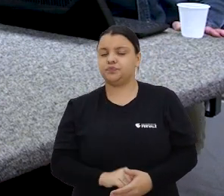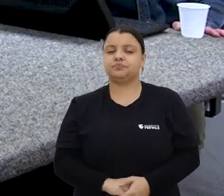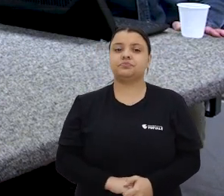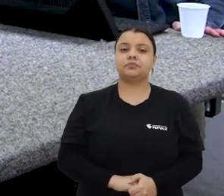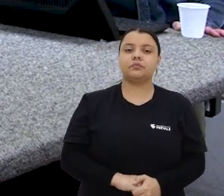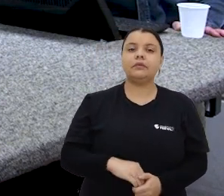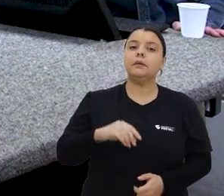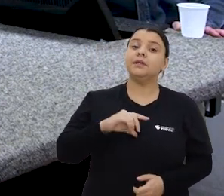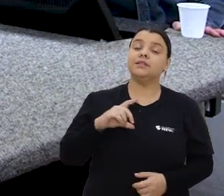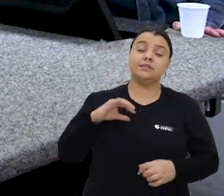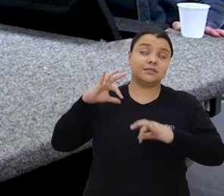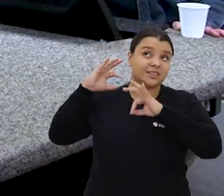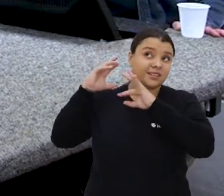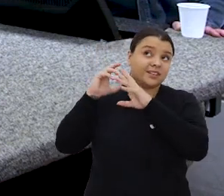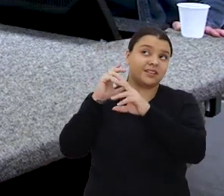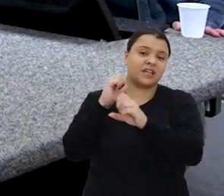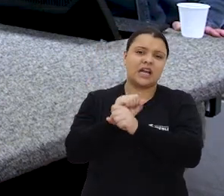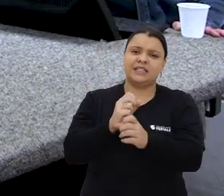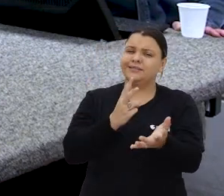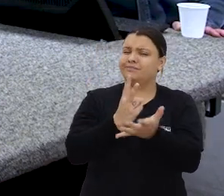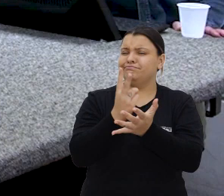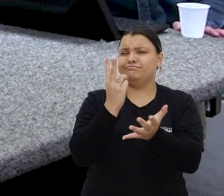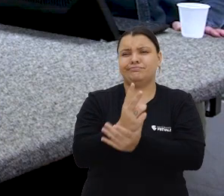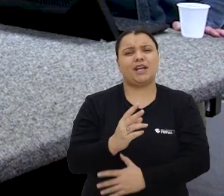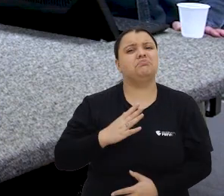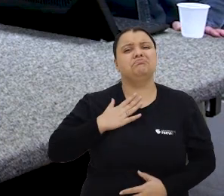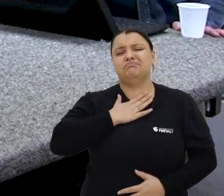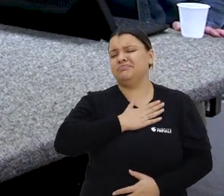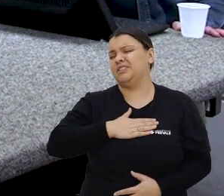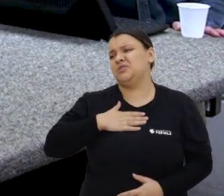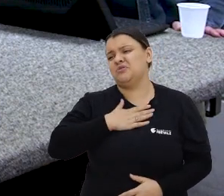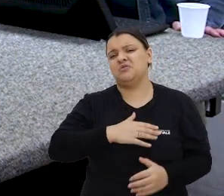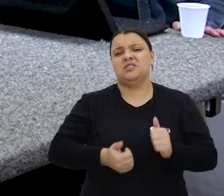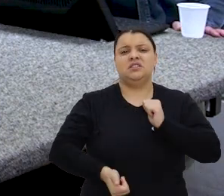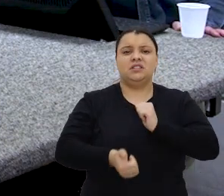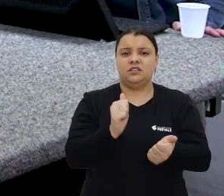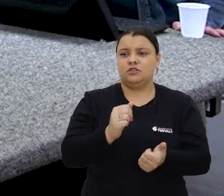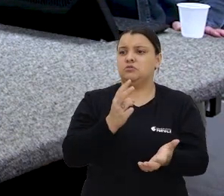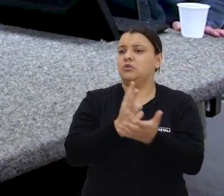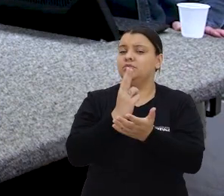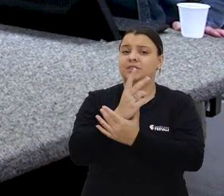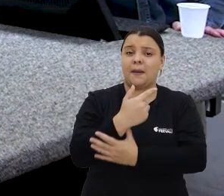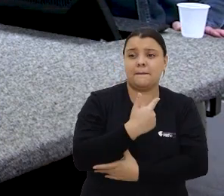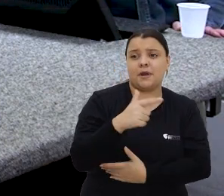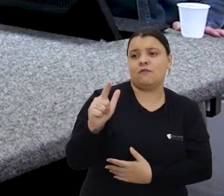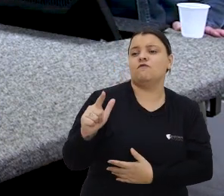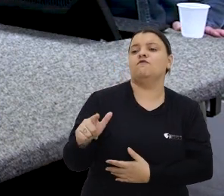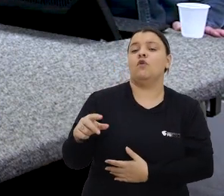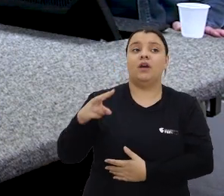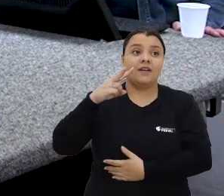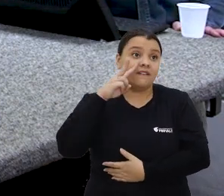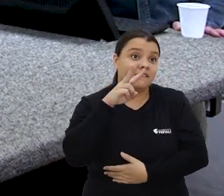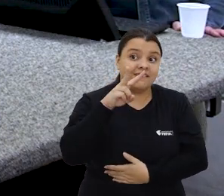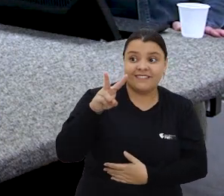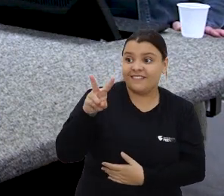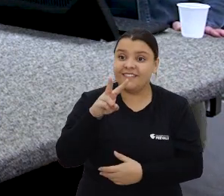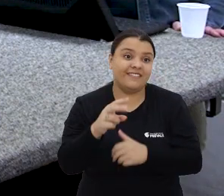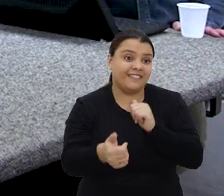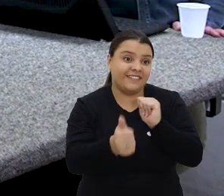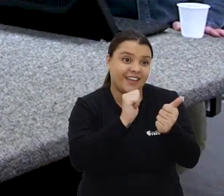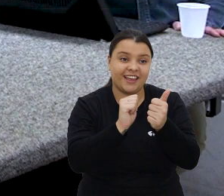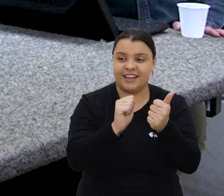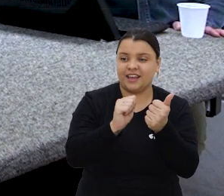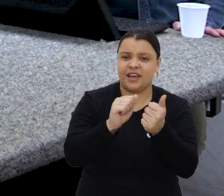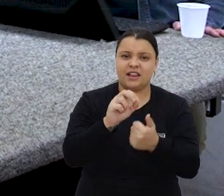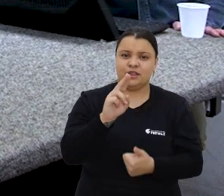né? Sempre gostei de futebol, sempre frequentei estádios de futebol, nunca fui torcedor fanático